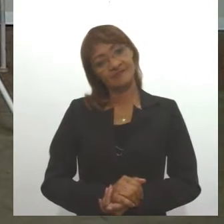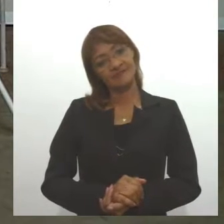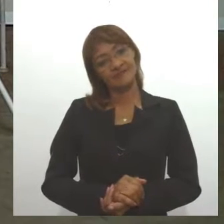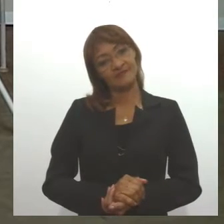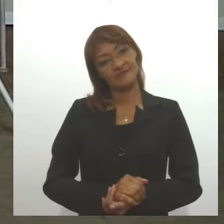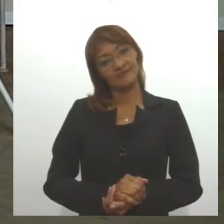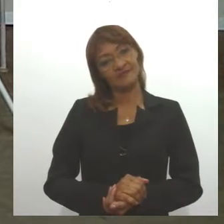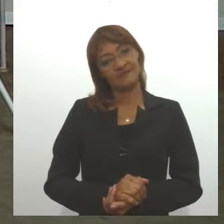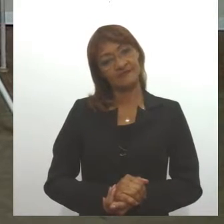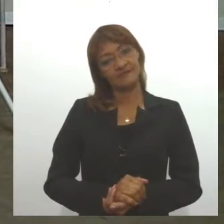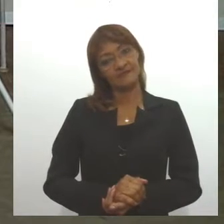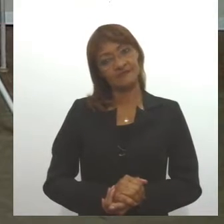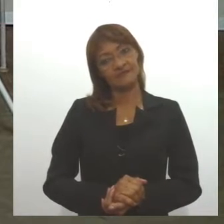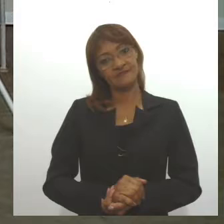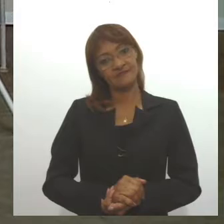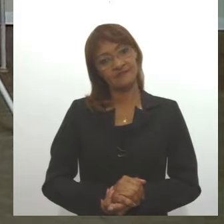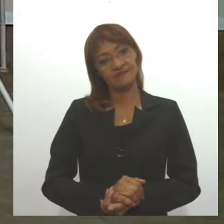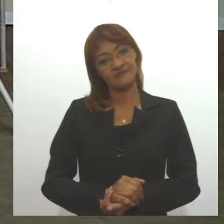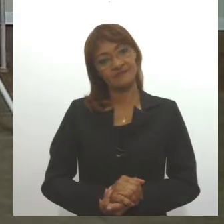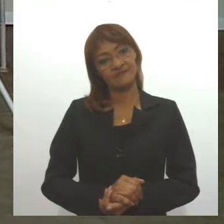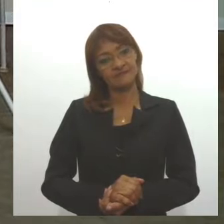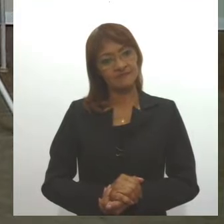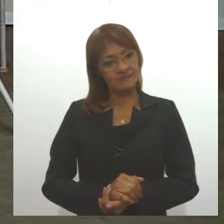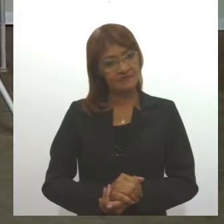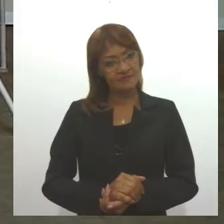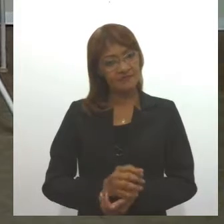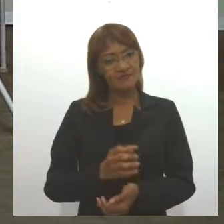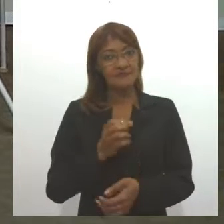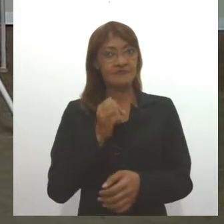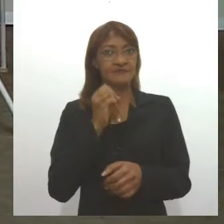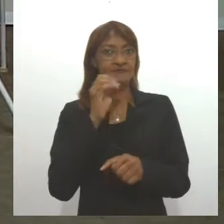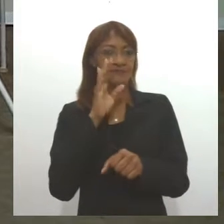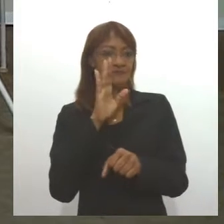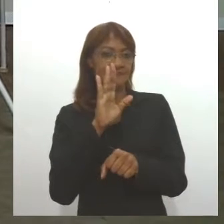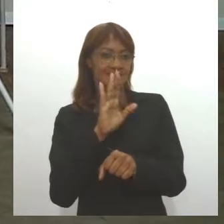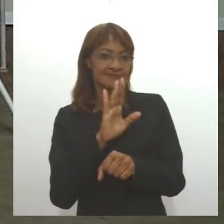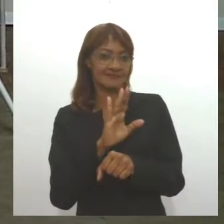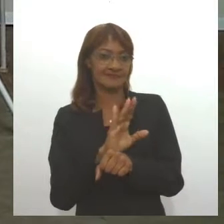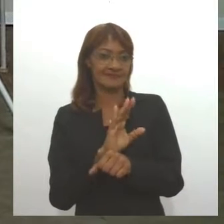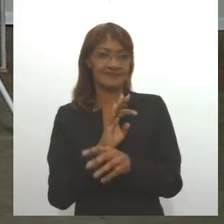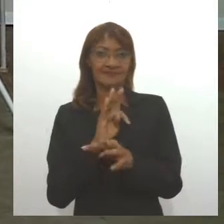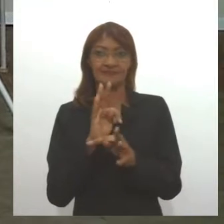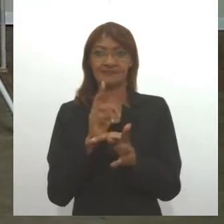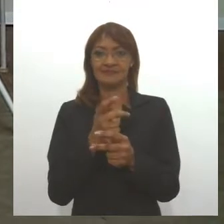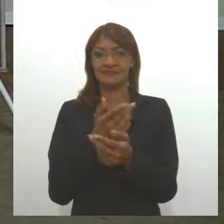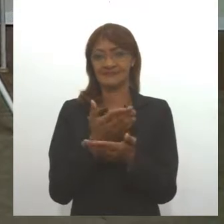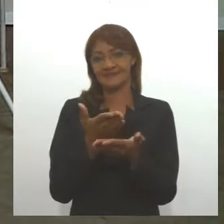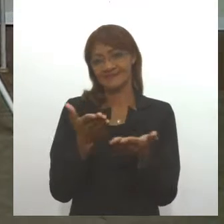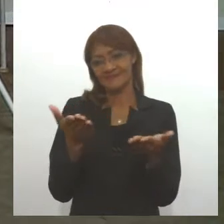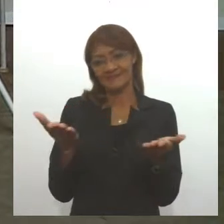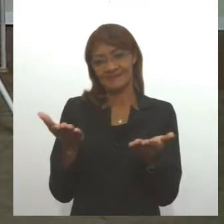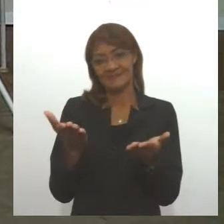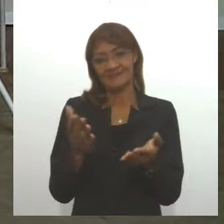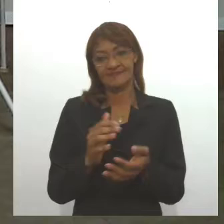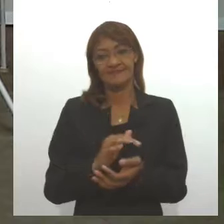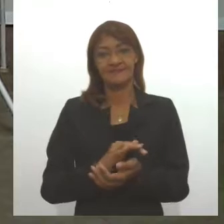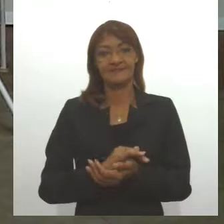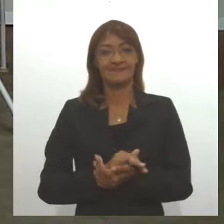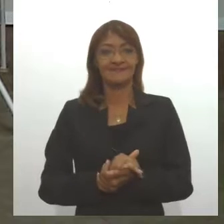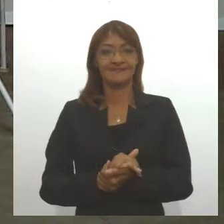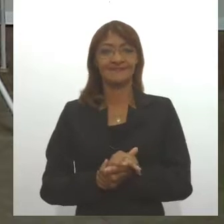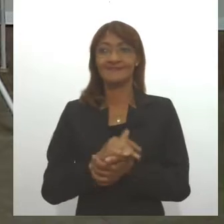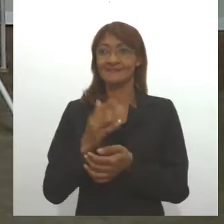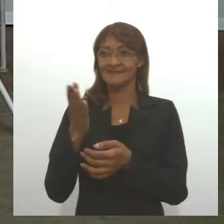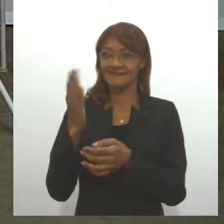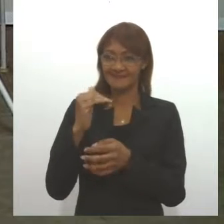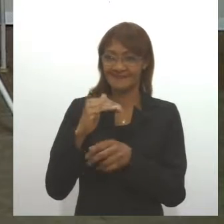Olá, obrigada. Boa tarde a todos, todas e todos. Vamos lá, vamos conversar um pouquinho,